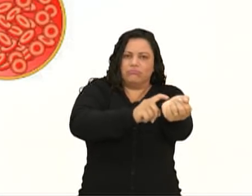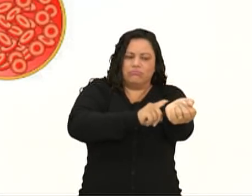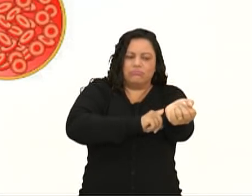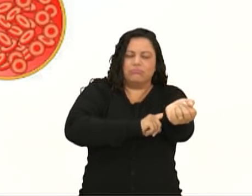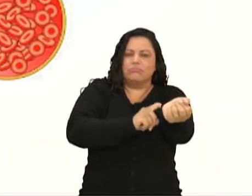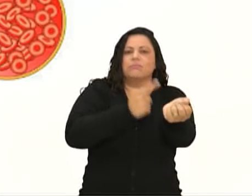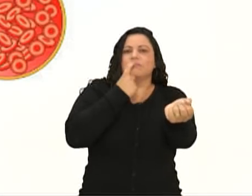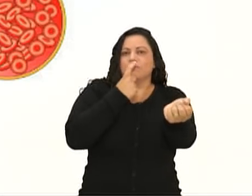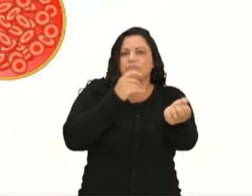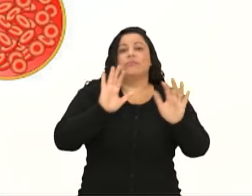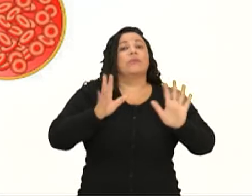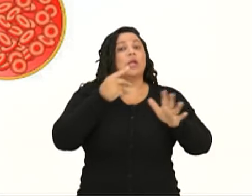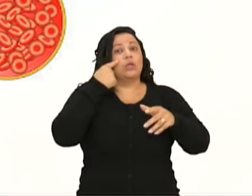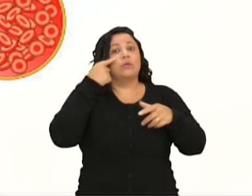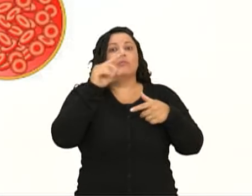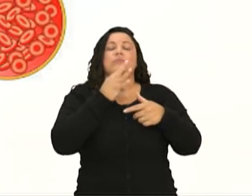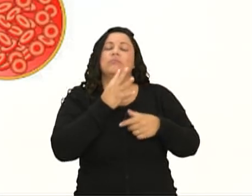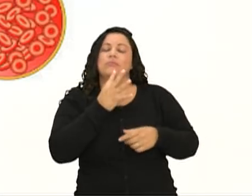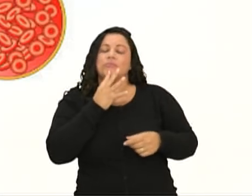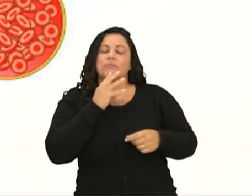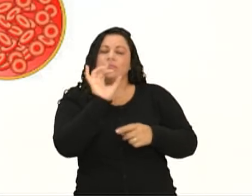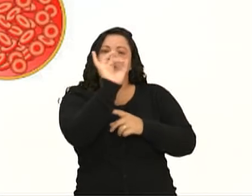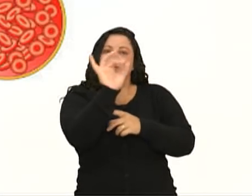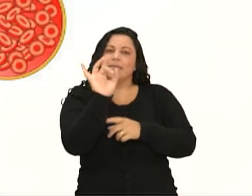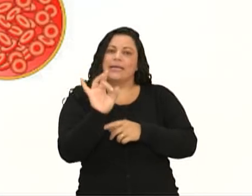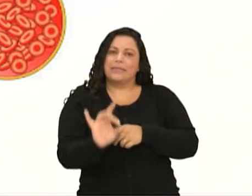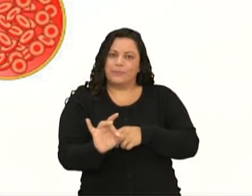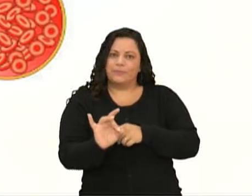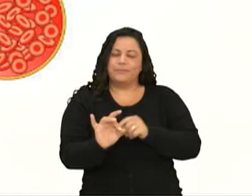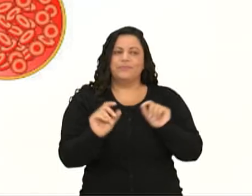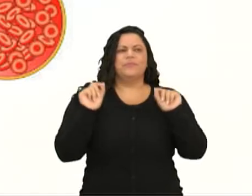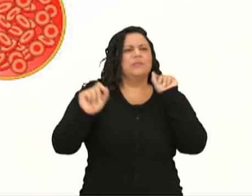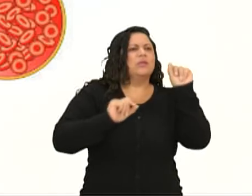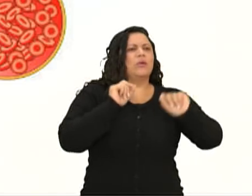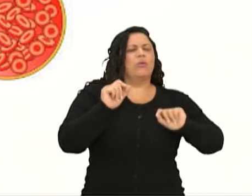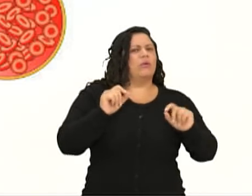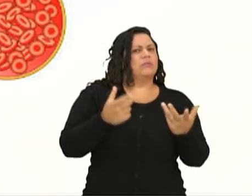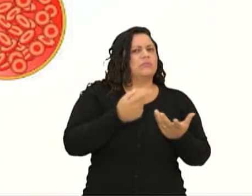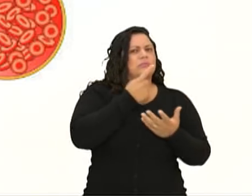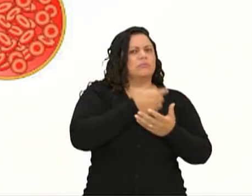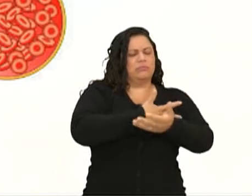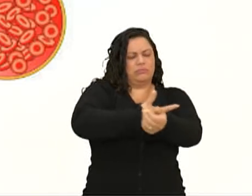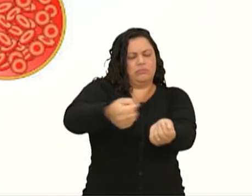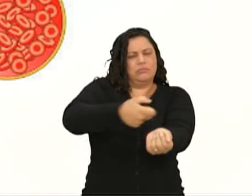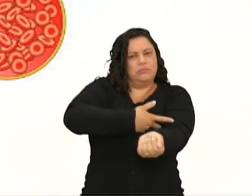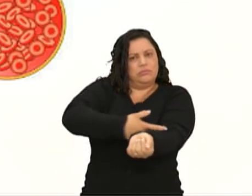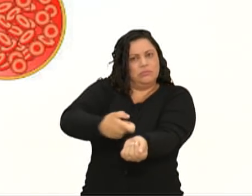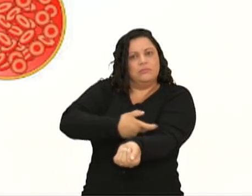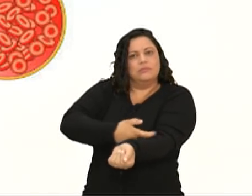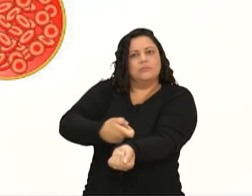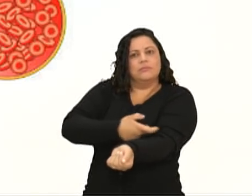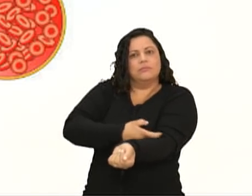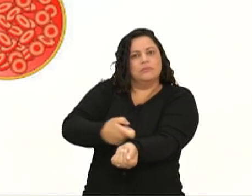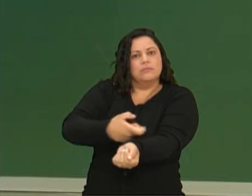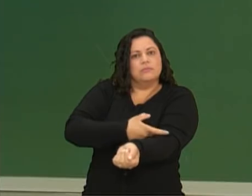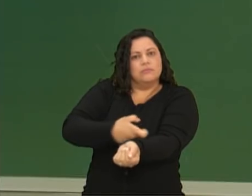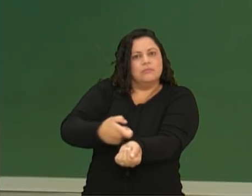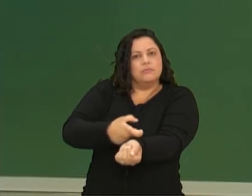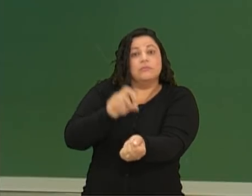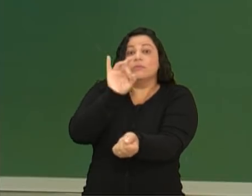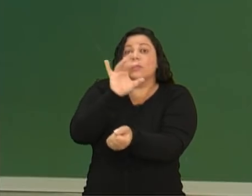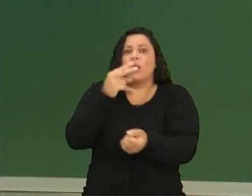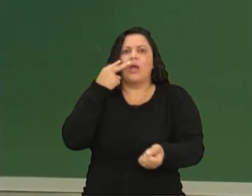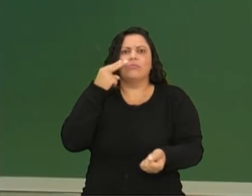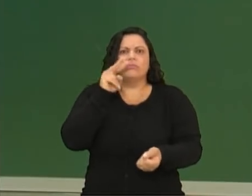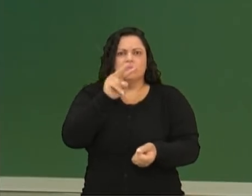Olha só essa imagem aqui. Quando a gente tira sangue, por exemplo, para um exame, a gente só vê aquela mistura